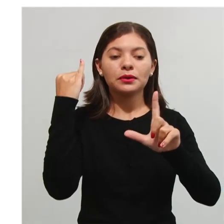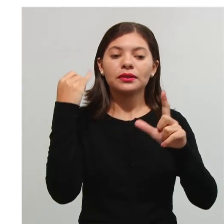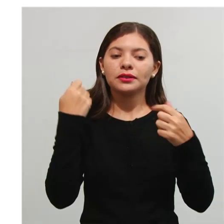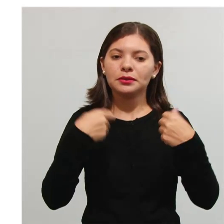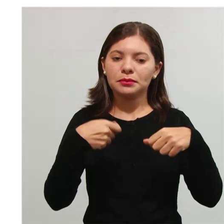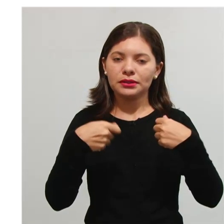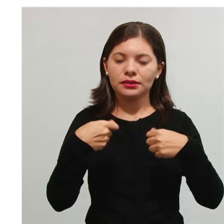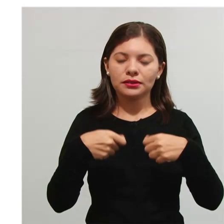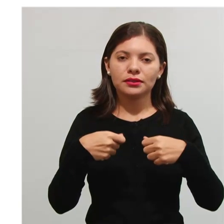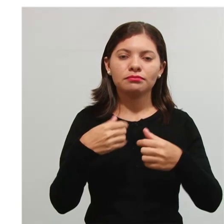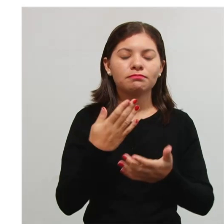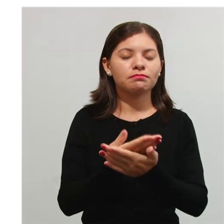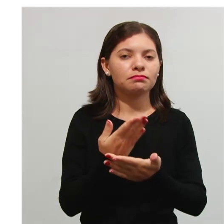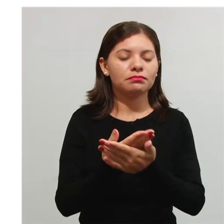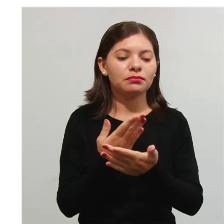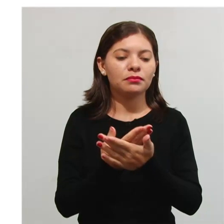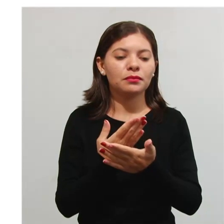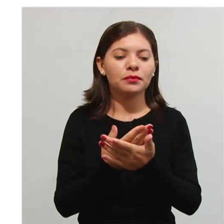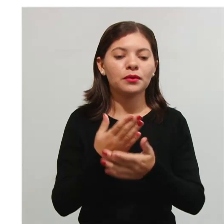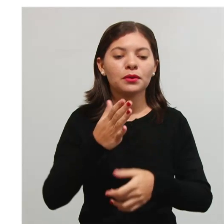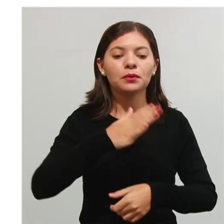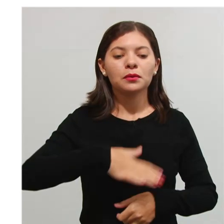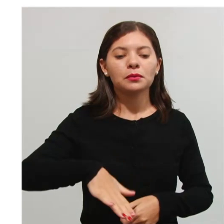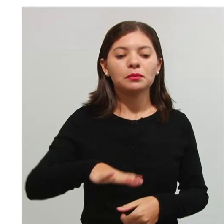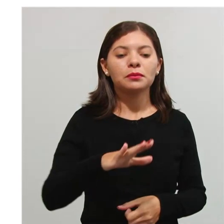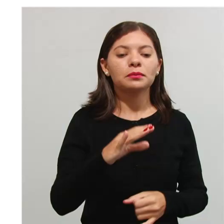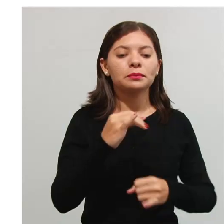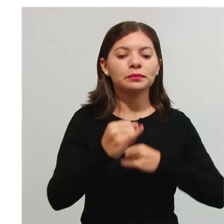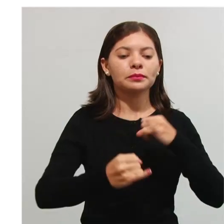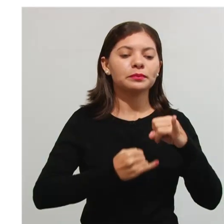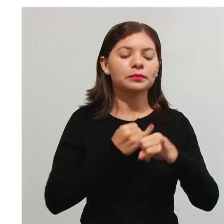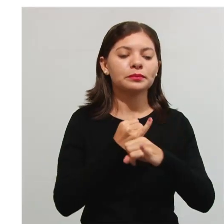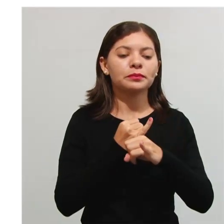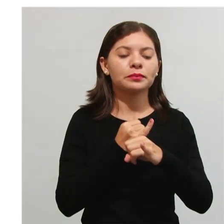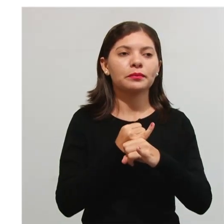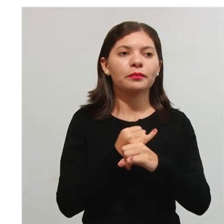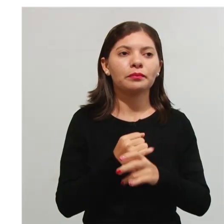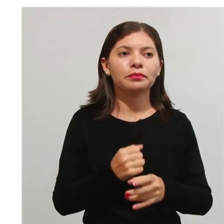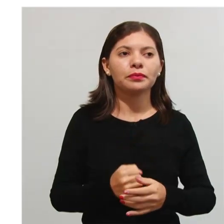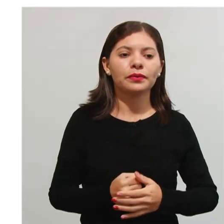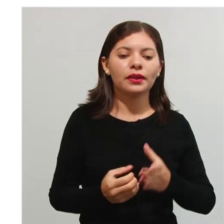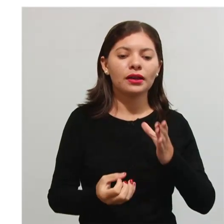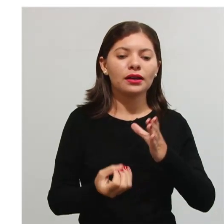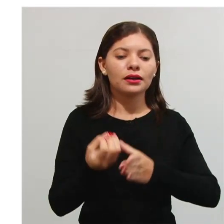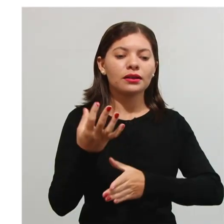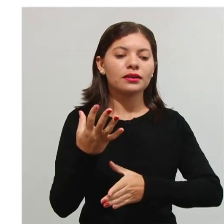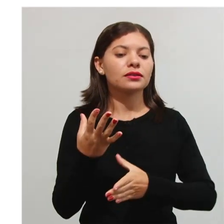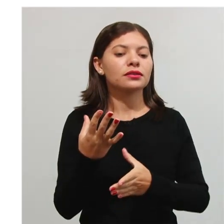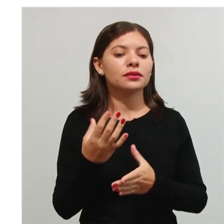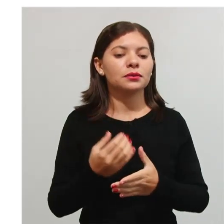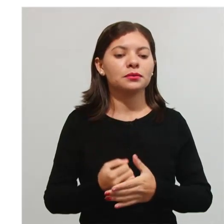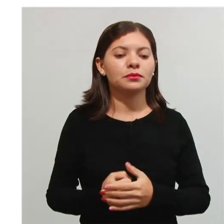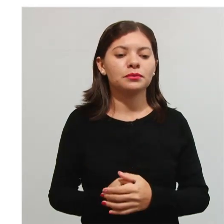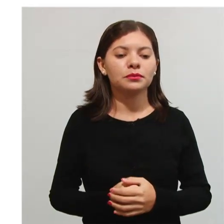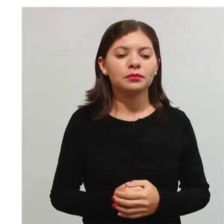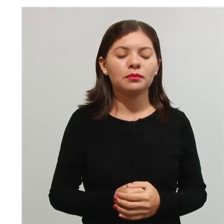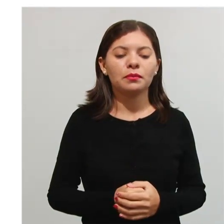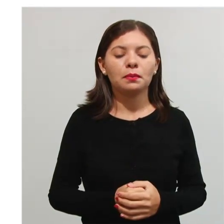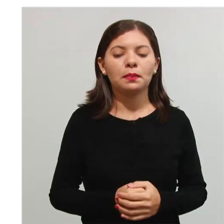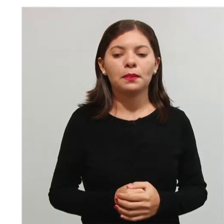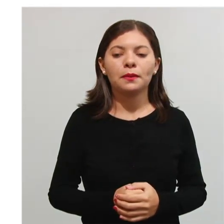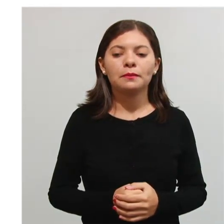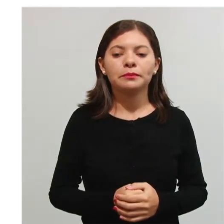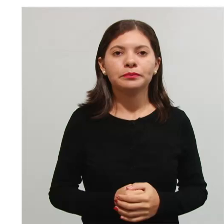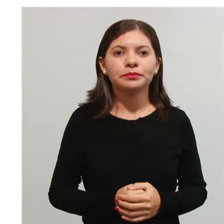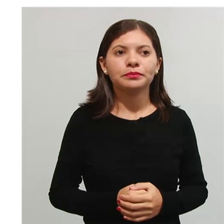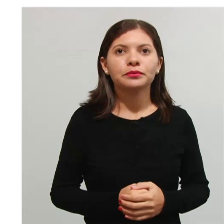no nosso estudo. O ambiente da internet, a criação de negócios